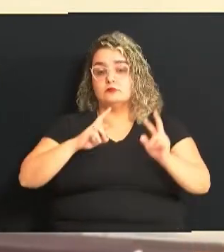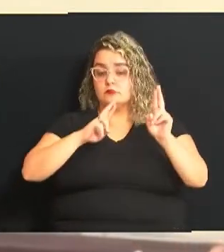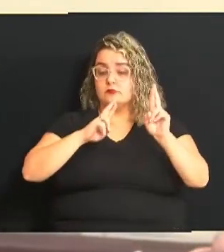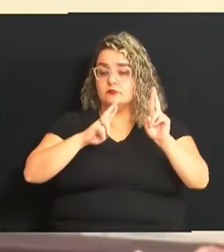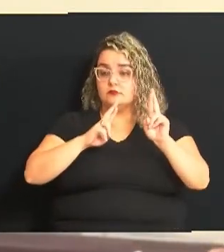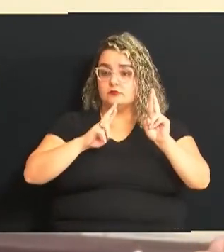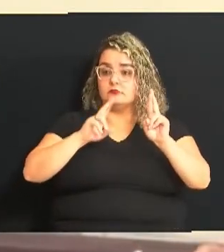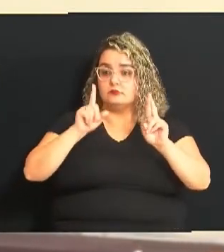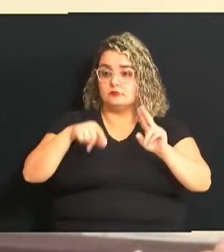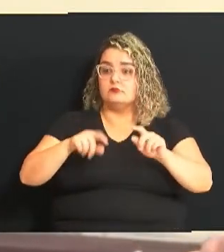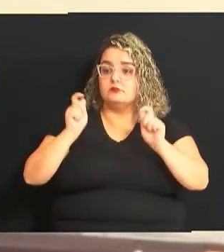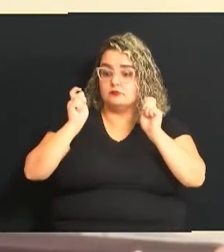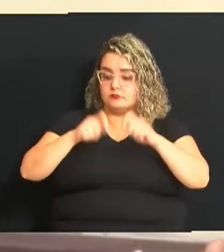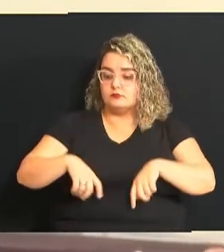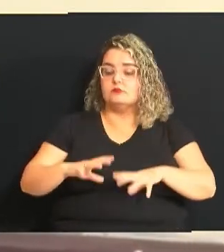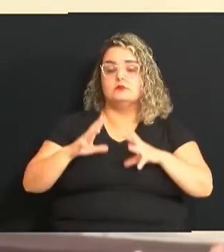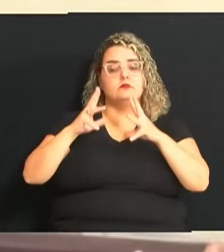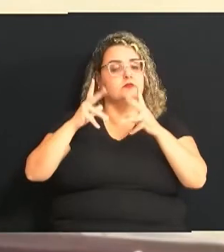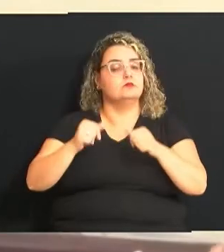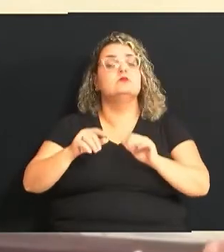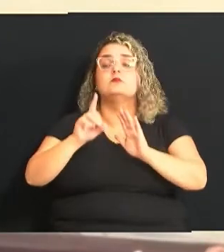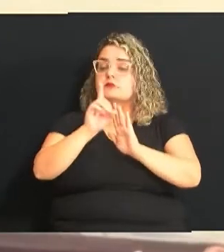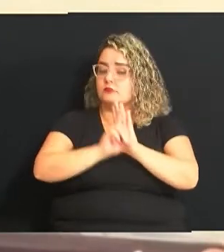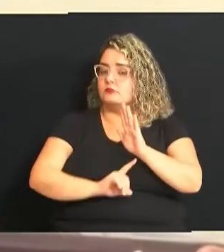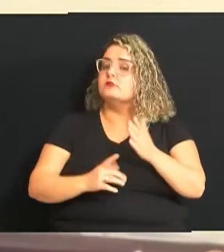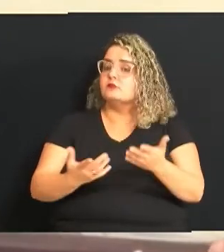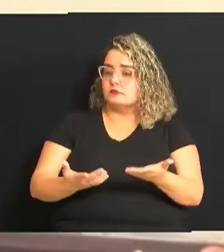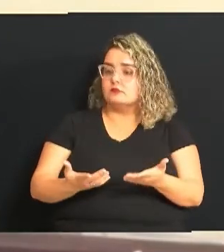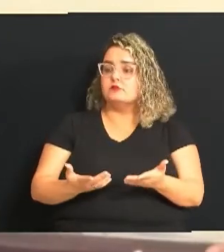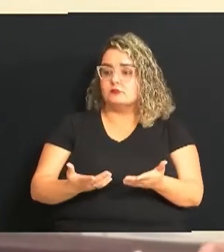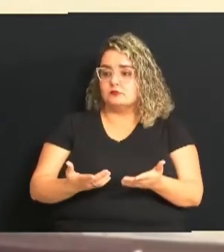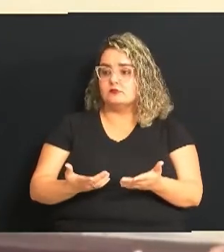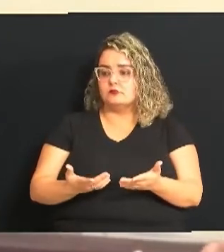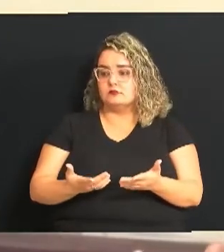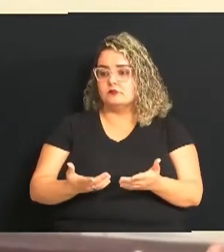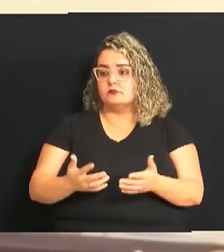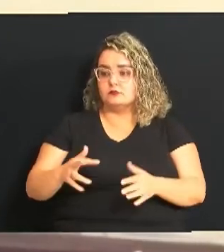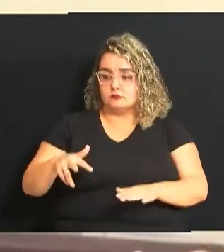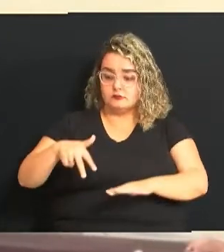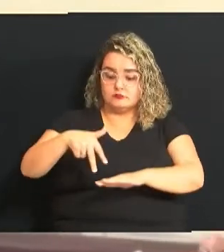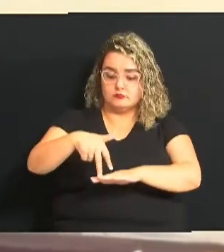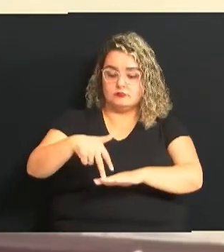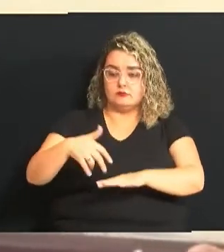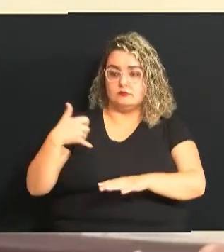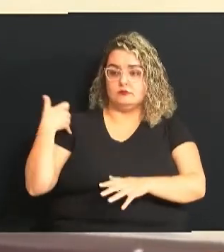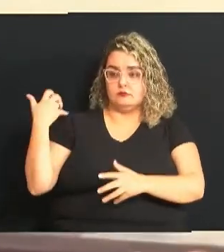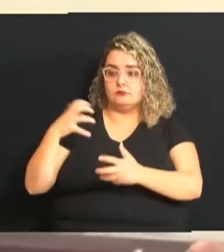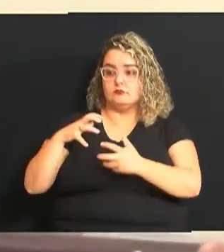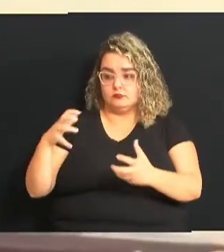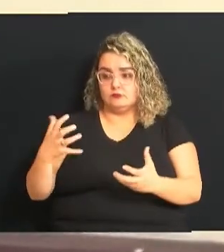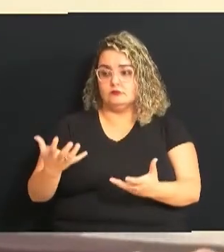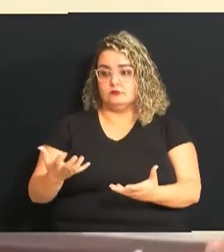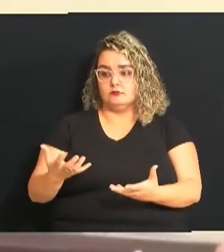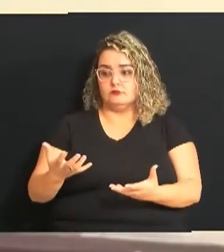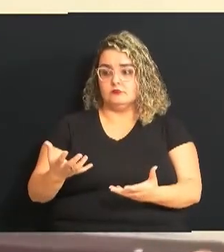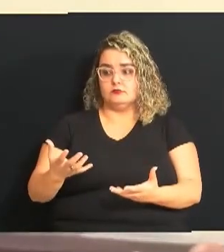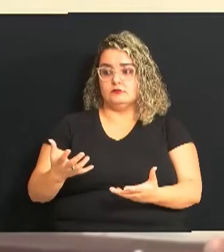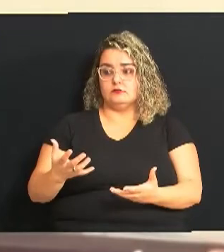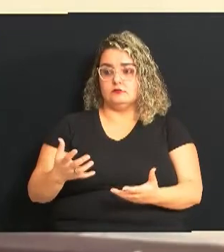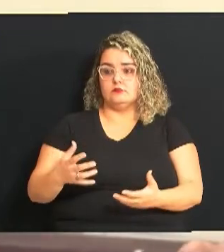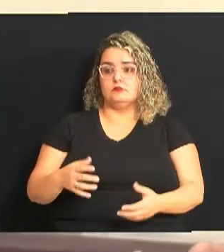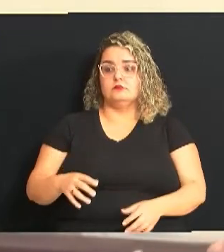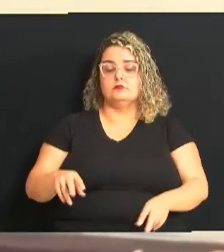expectativa é efetivar todos os direitos para que o protagonismo da pessoa idosa seja aparente em